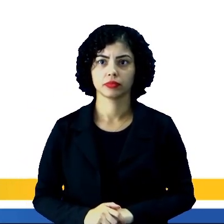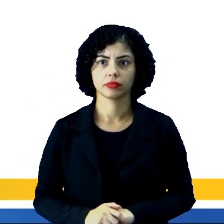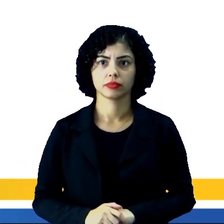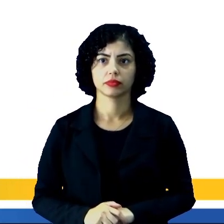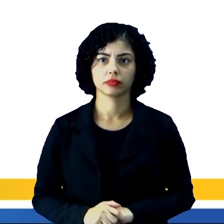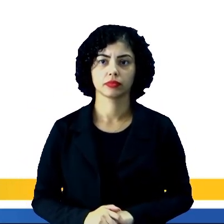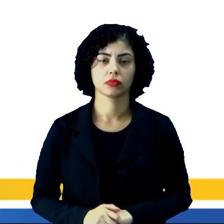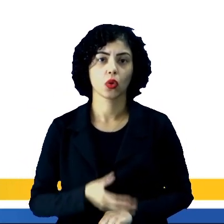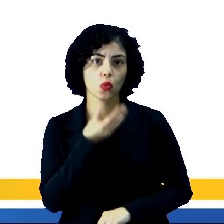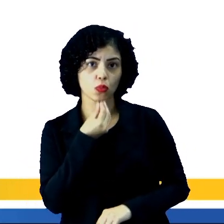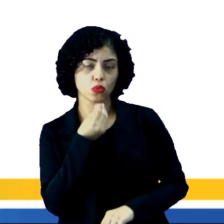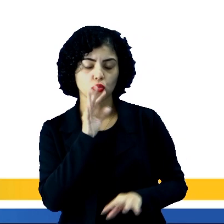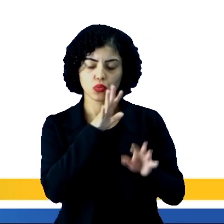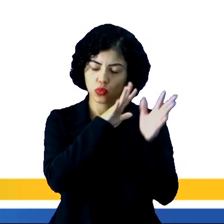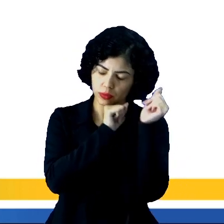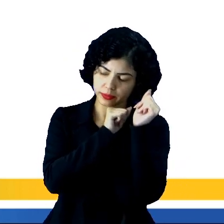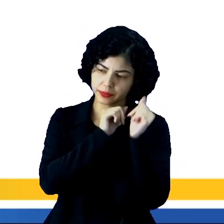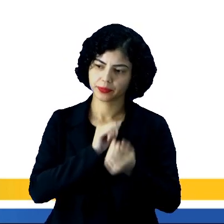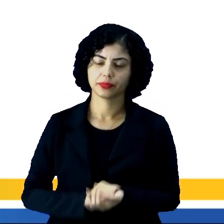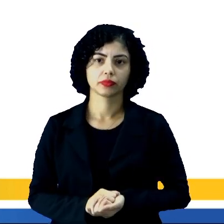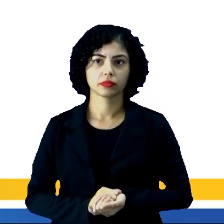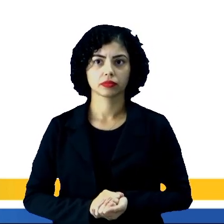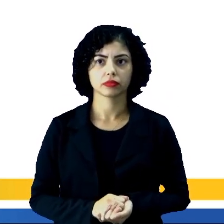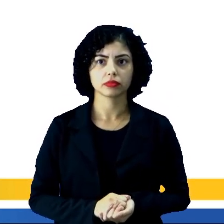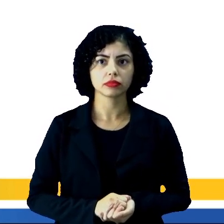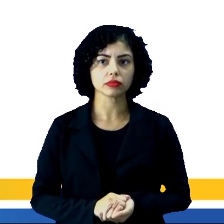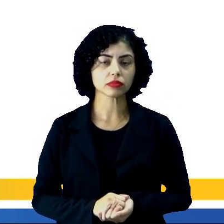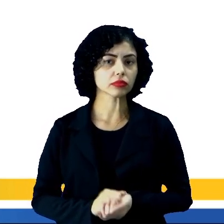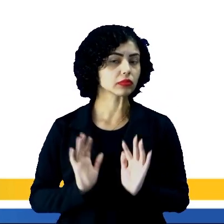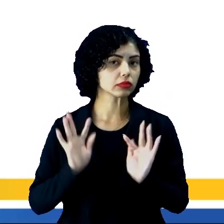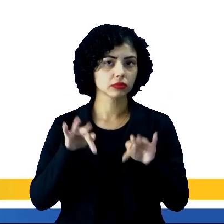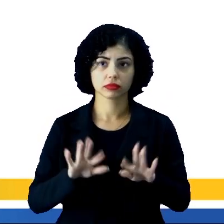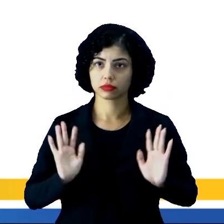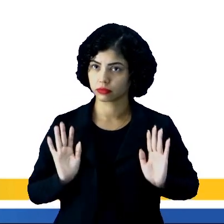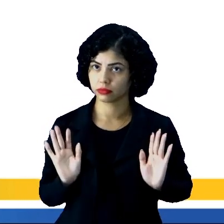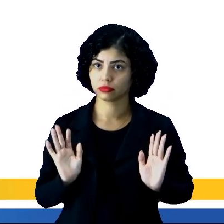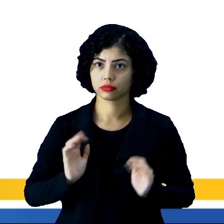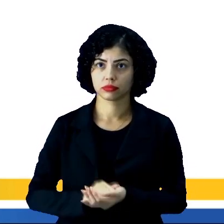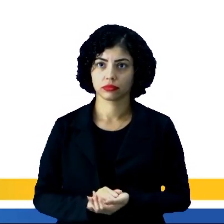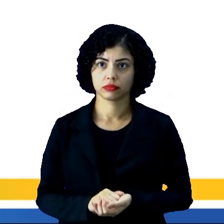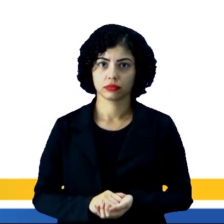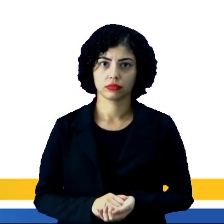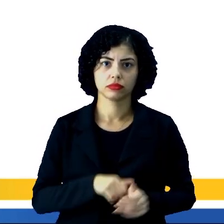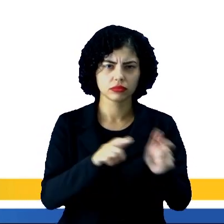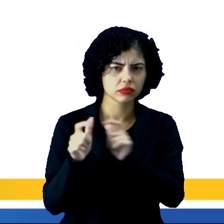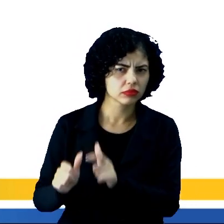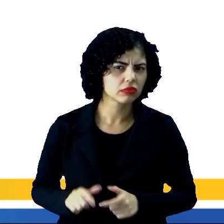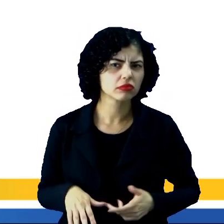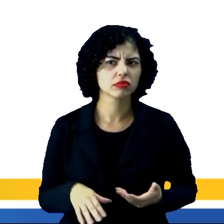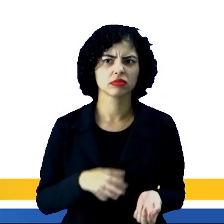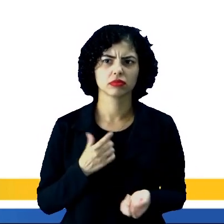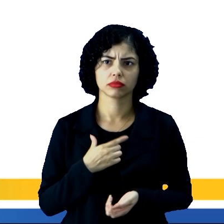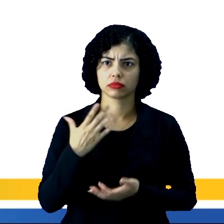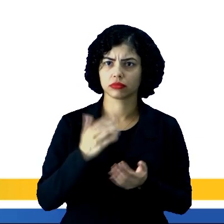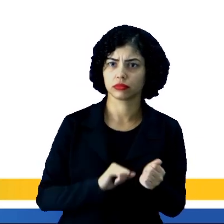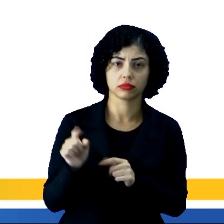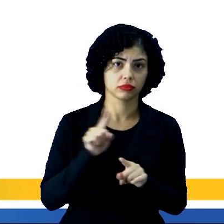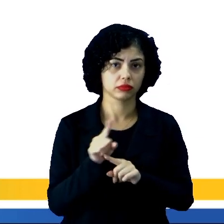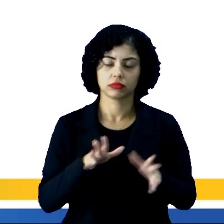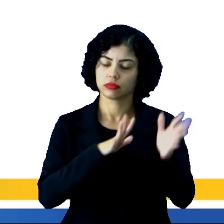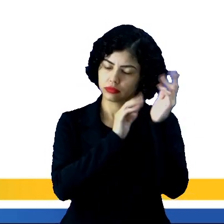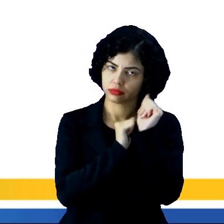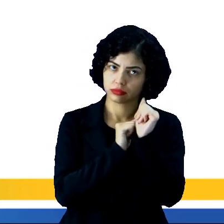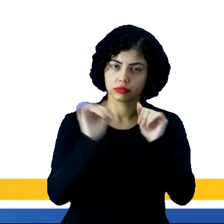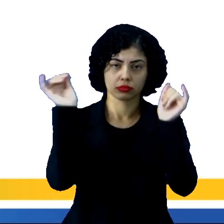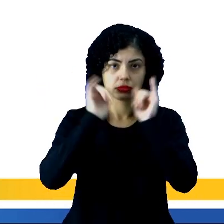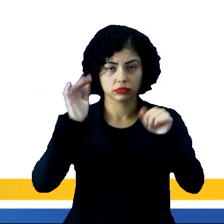do Hermes o menino dorme bem o menino dorme dorme pronto acabou tem esse negócio Dorme aonde ai na cama no beliche